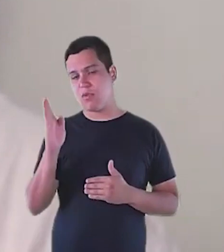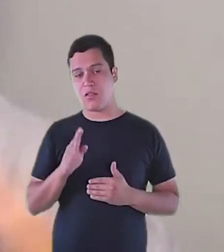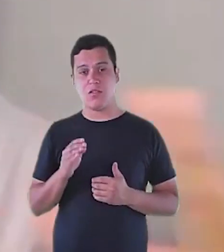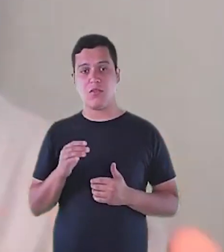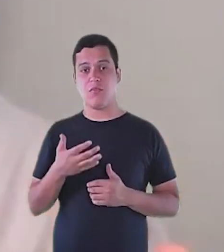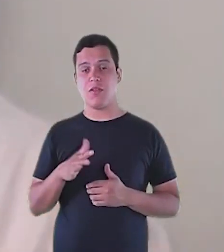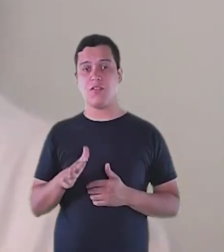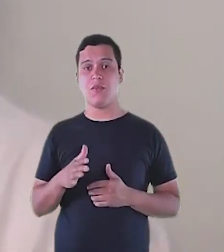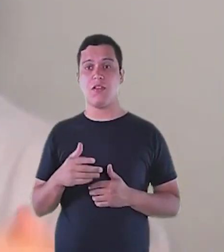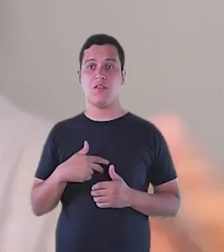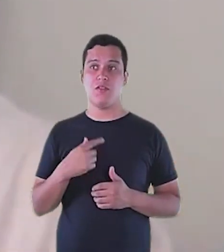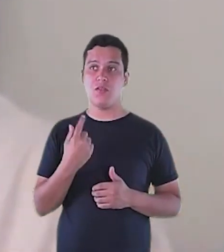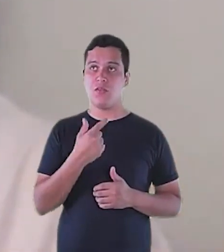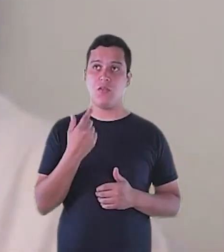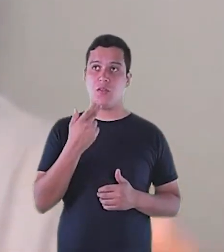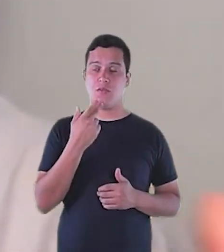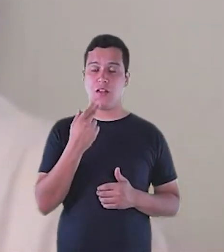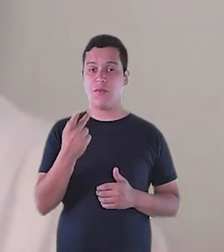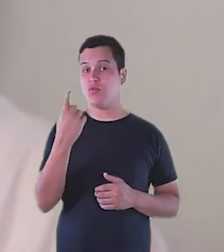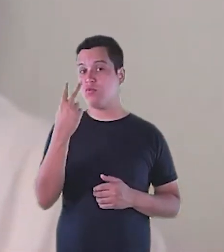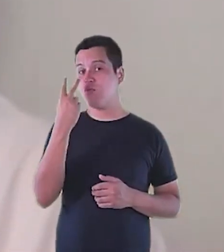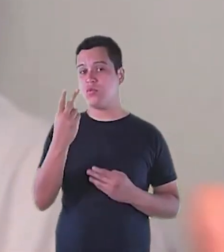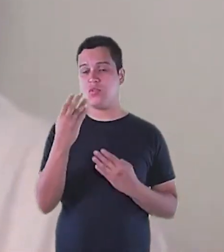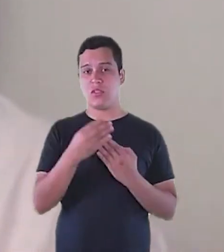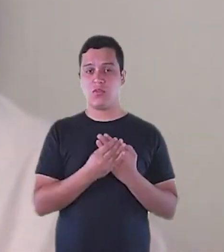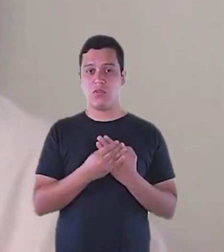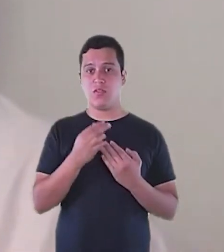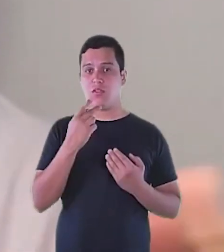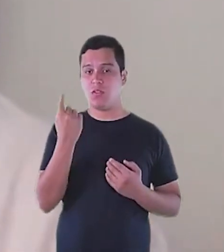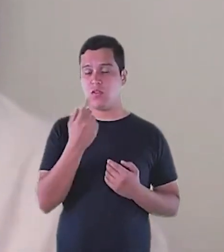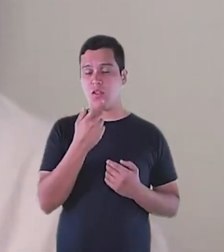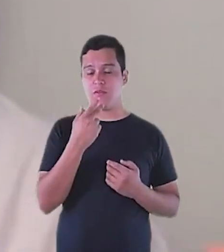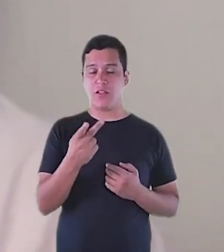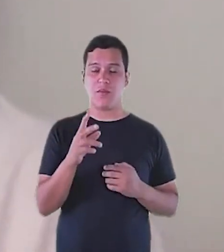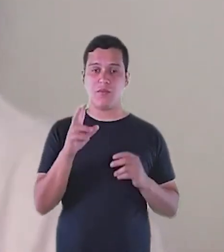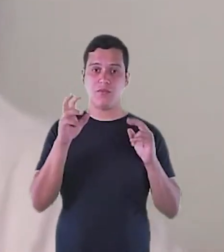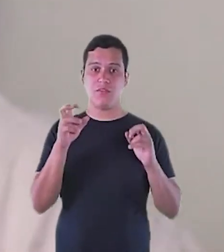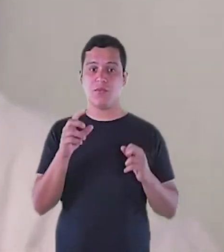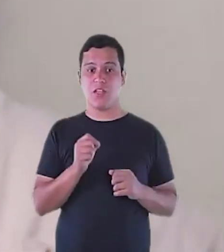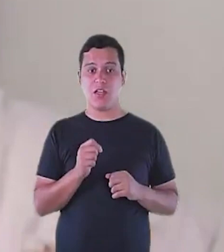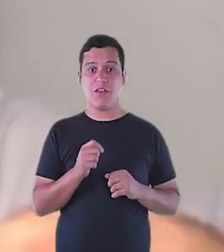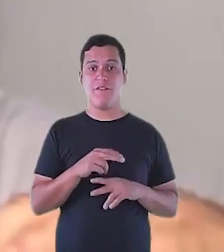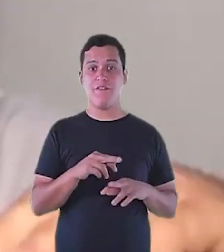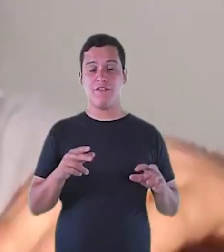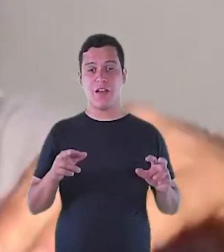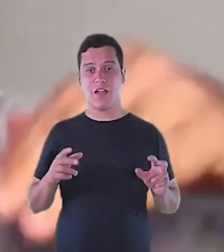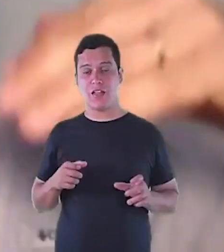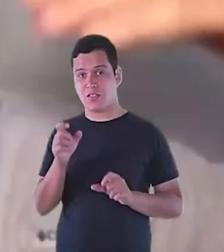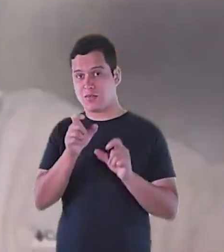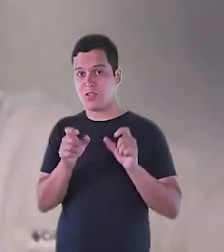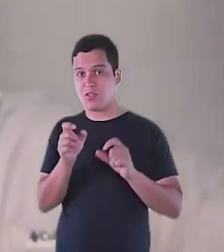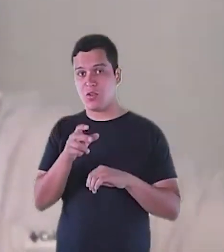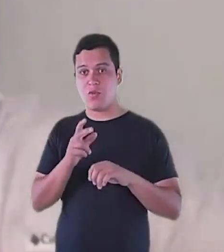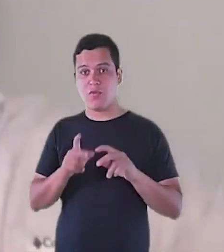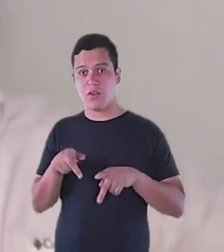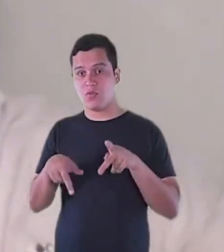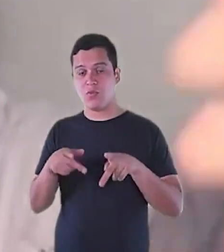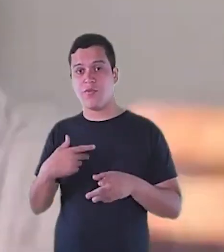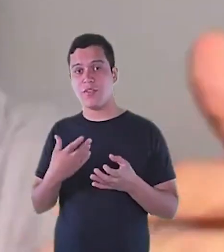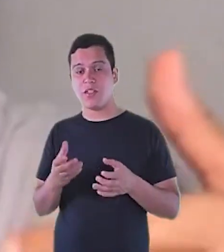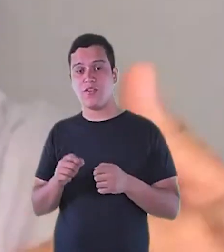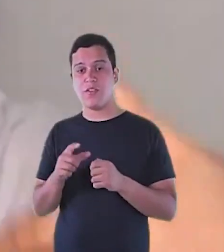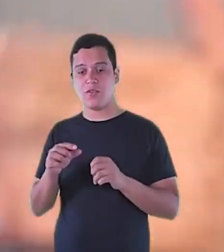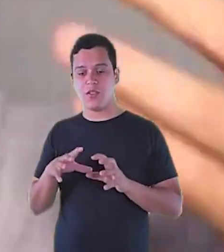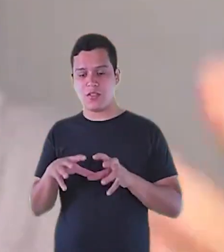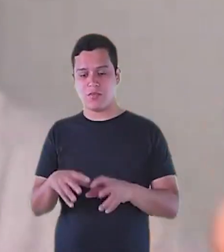da corrida do ouro, dos diamantes em Minas Gerais, Goiás, Mato Grosso, a expansão da fronteira